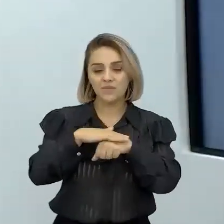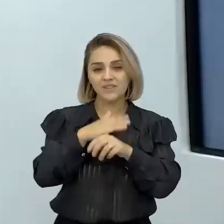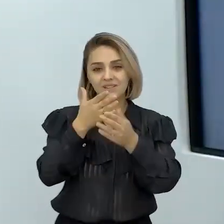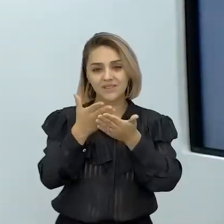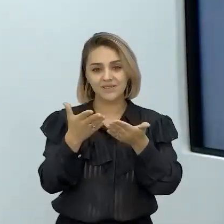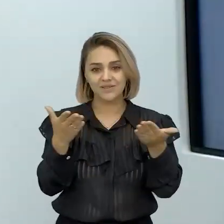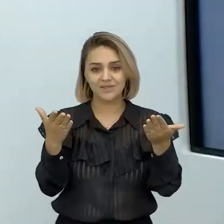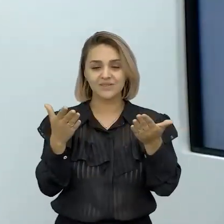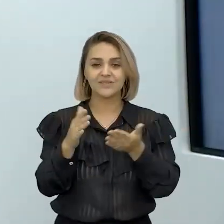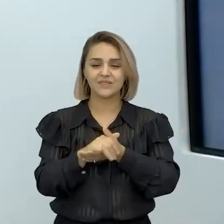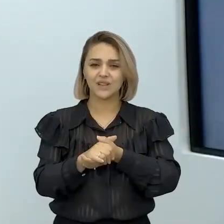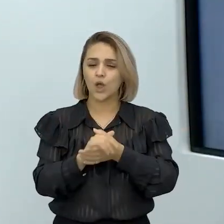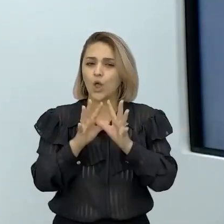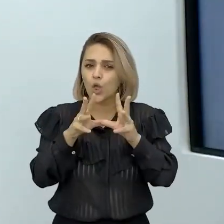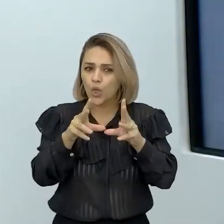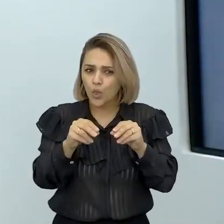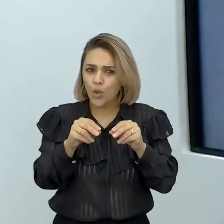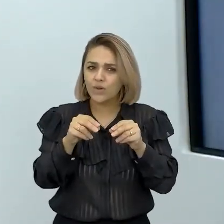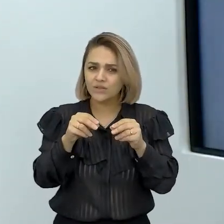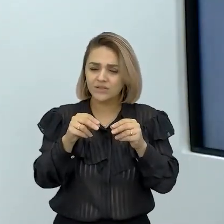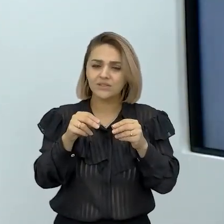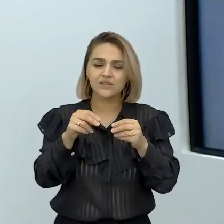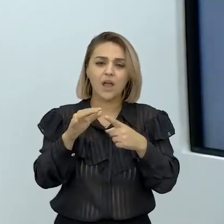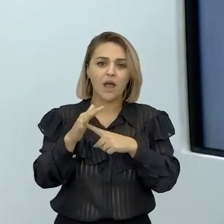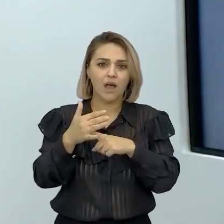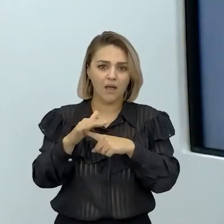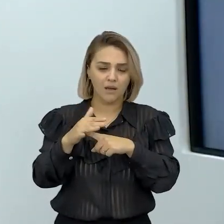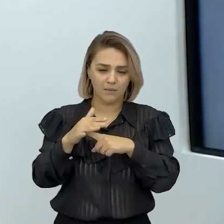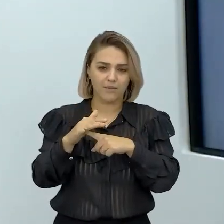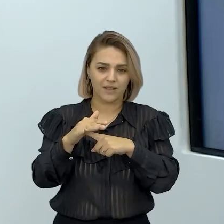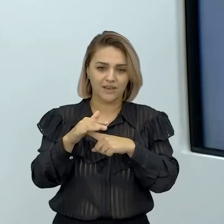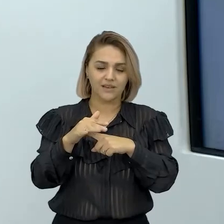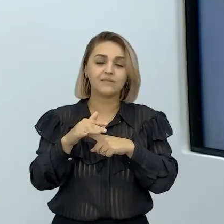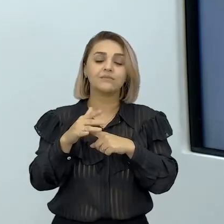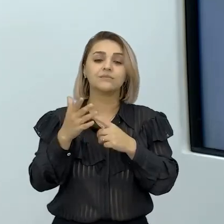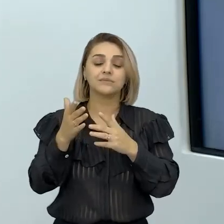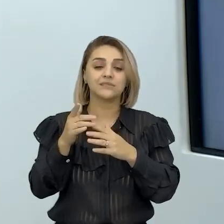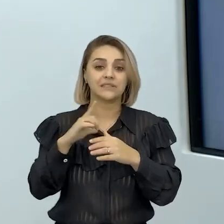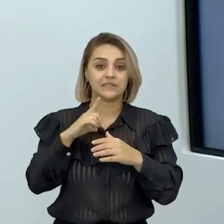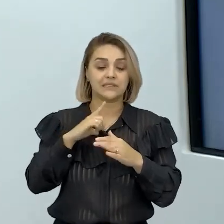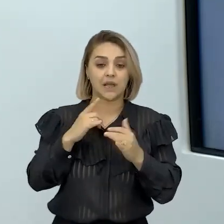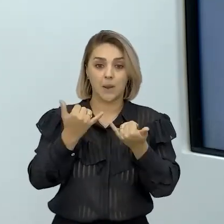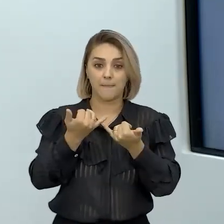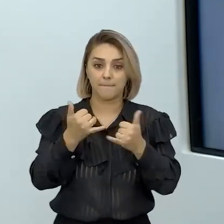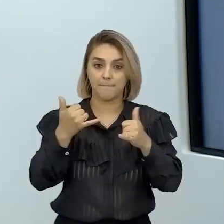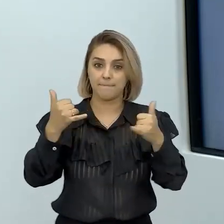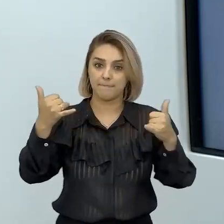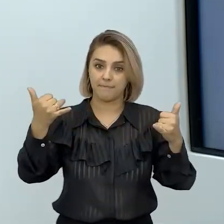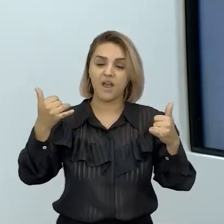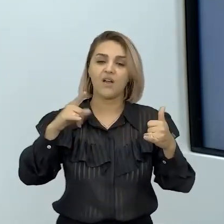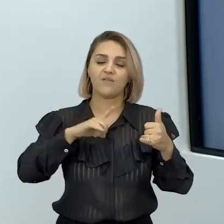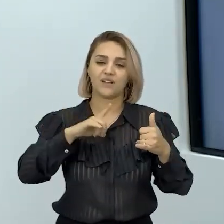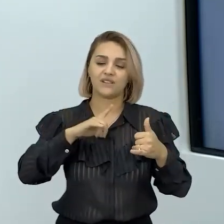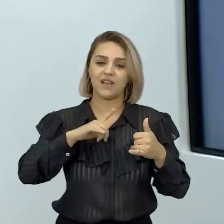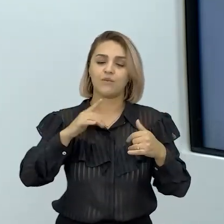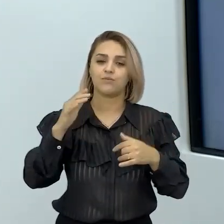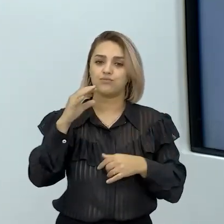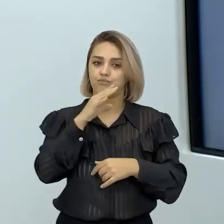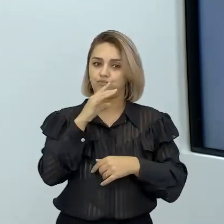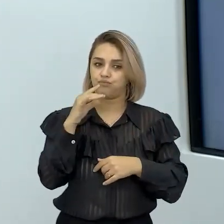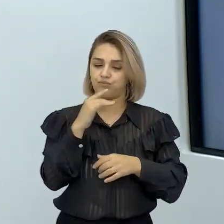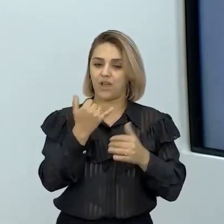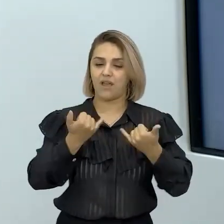olha só todos os aparelhos quando quando conduzidos por uma corrente elétrica que tem Condutores são gerar energia térmica